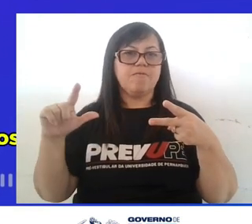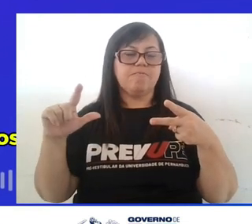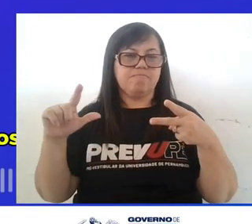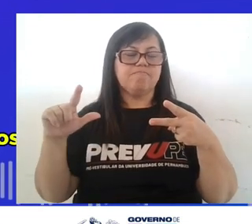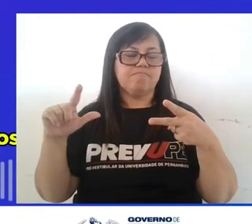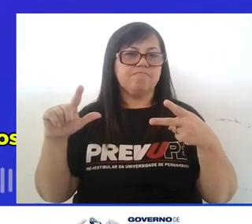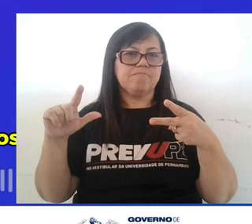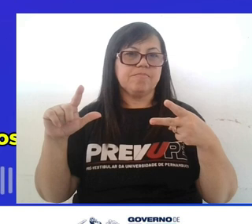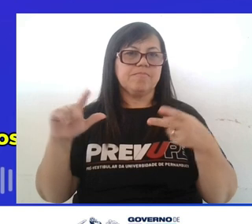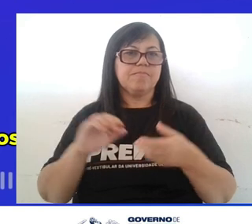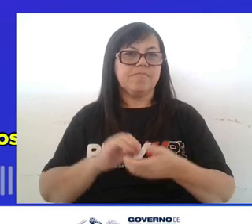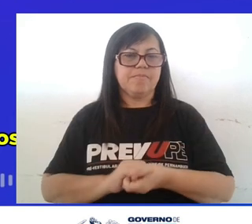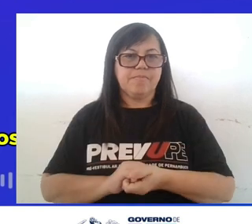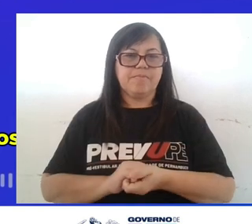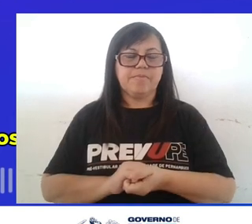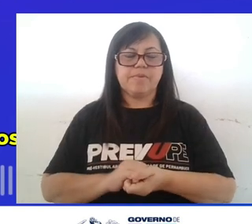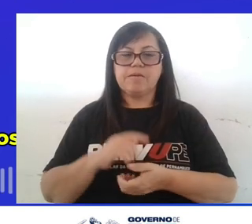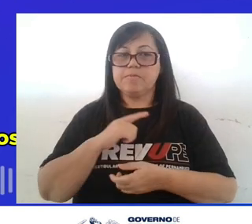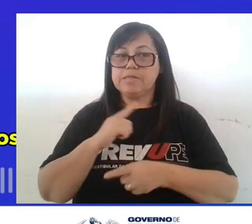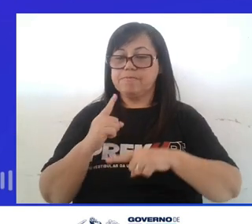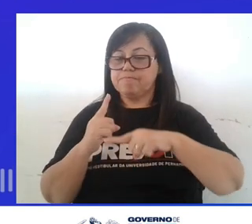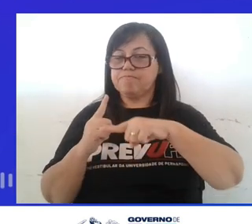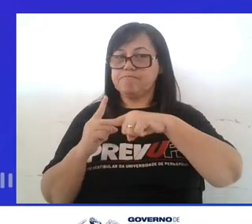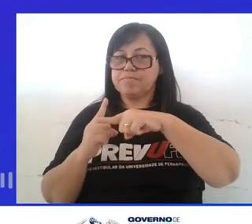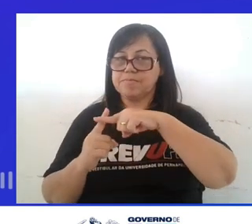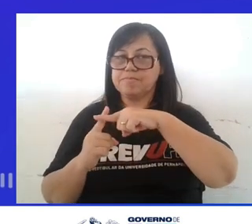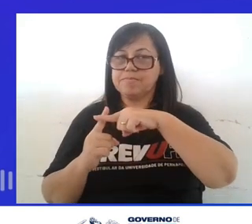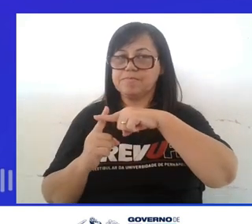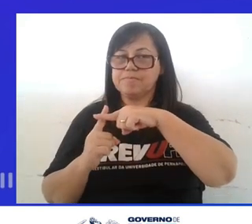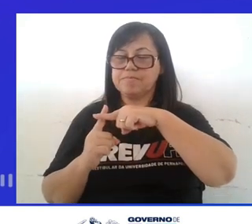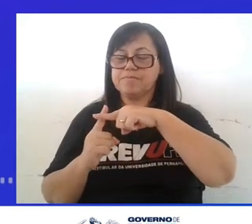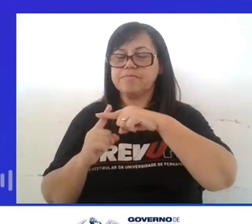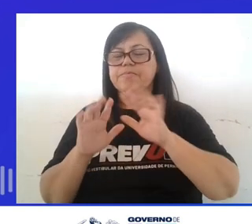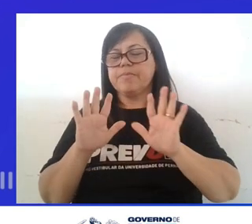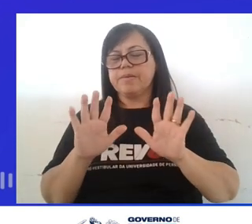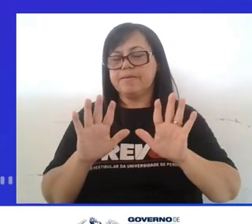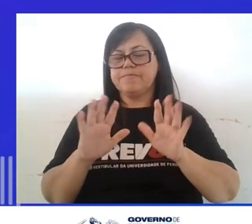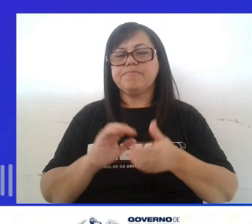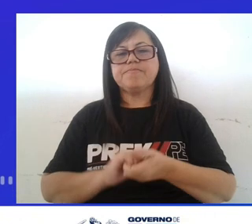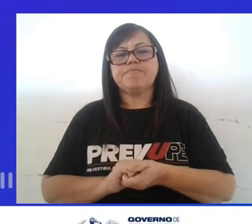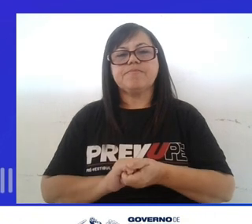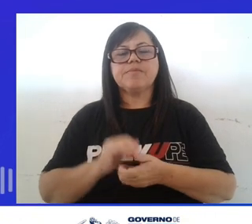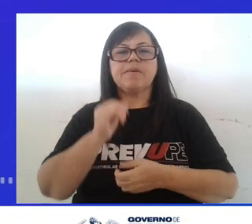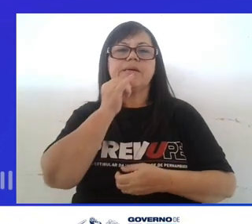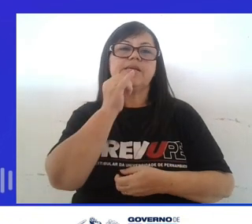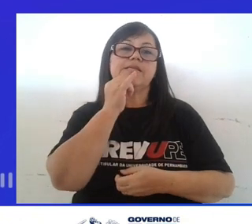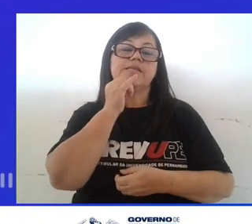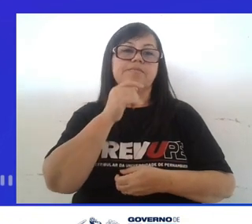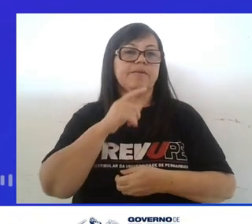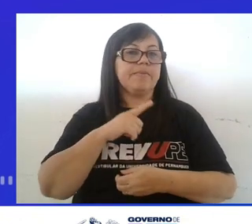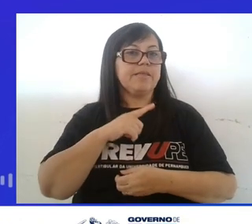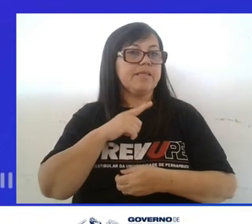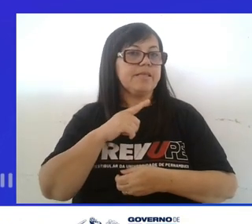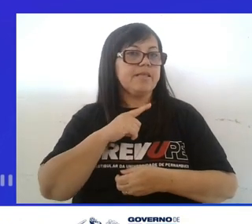o sentido dos portadores de carga positivos. Então, veja só, se eu tenho um movimento de